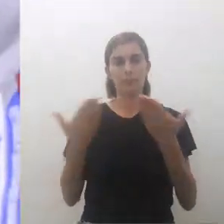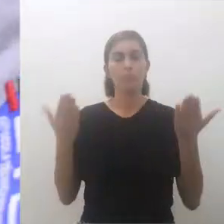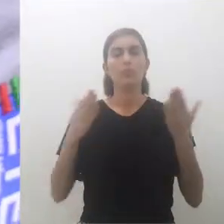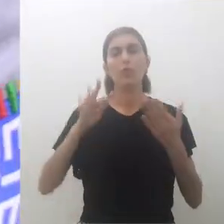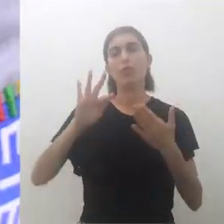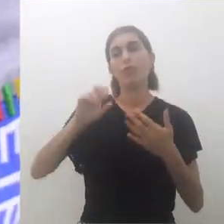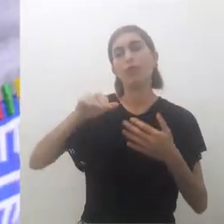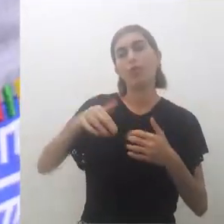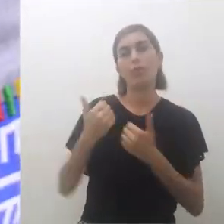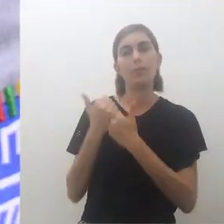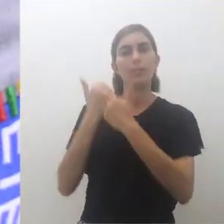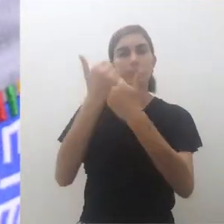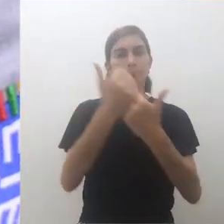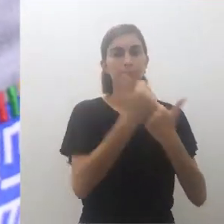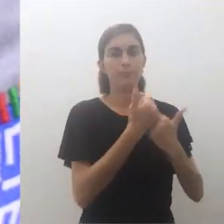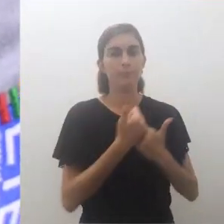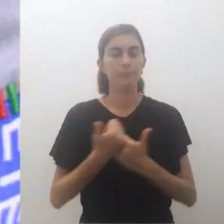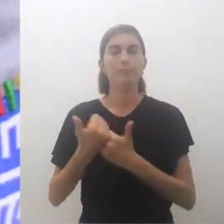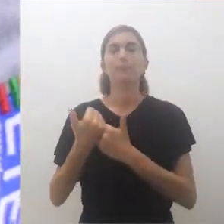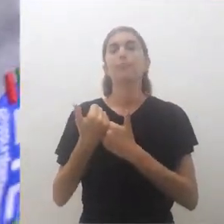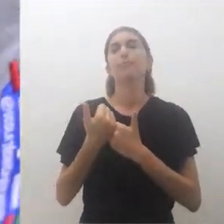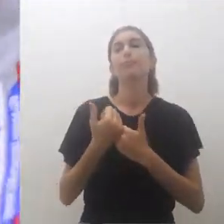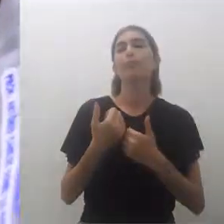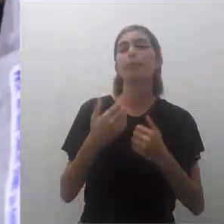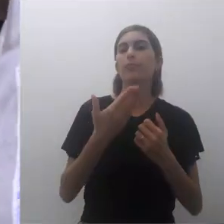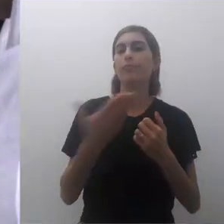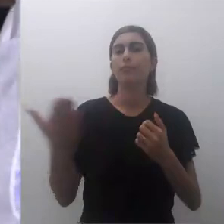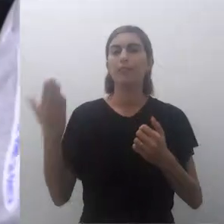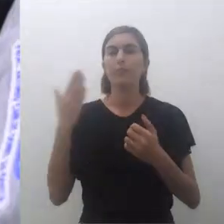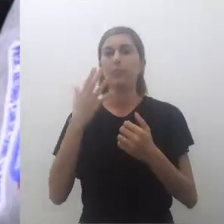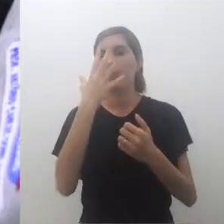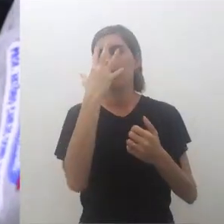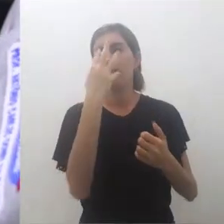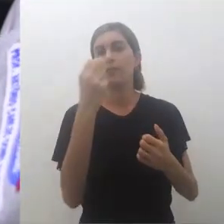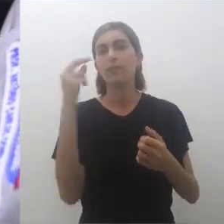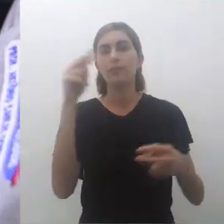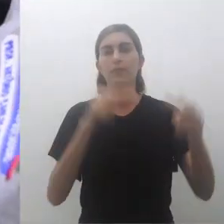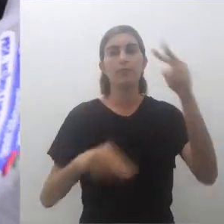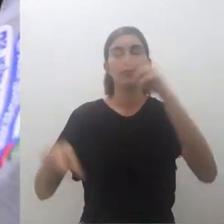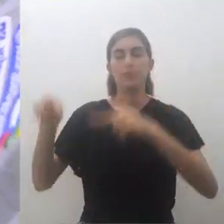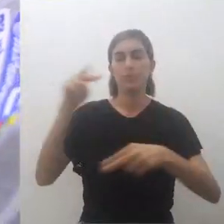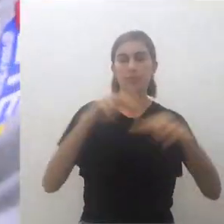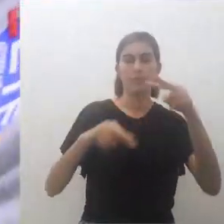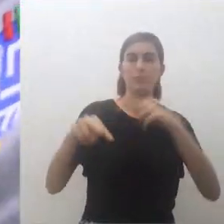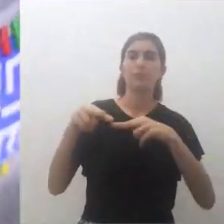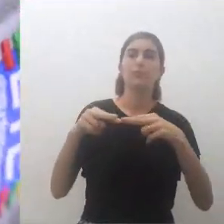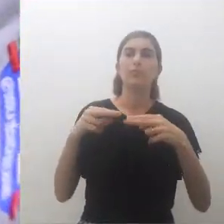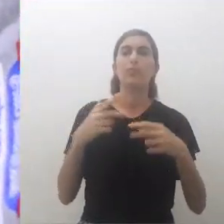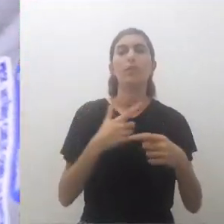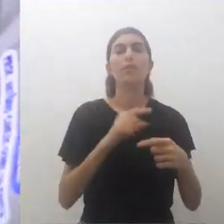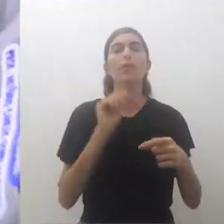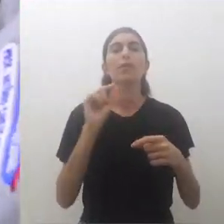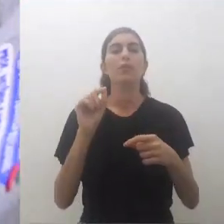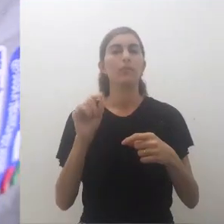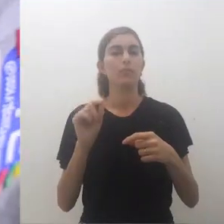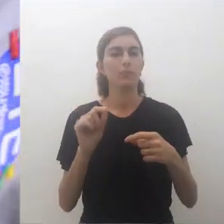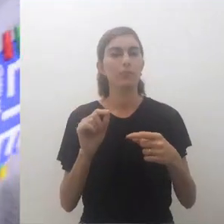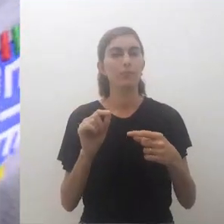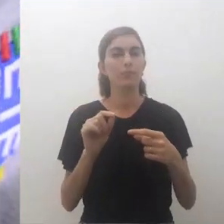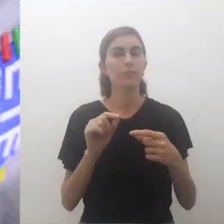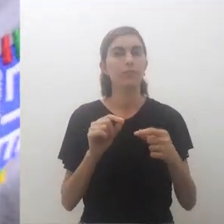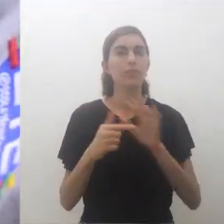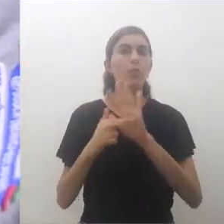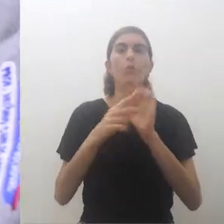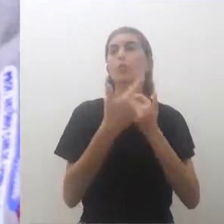forma representa dentro da composição. Ela atrai visualmente um elemento e